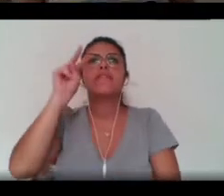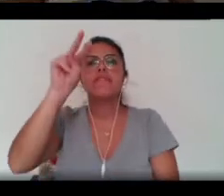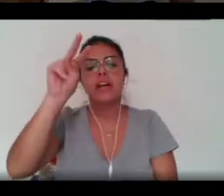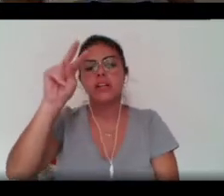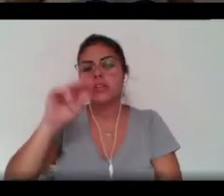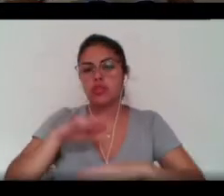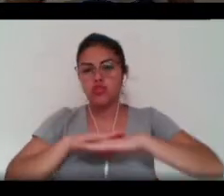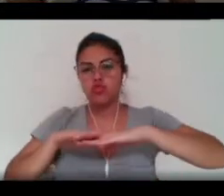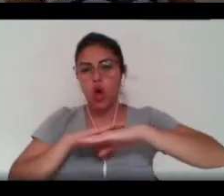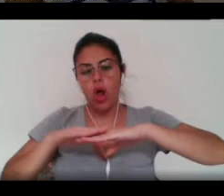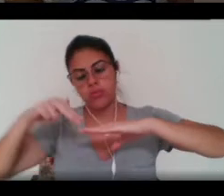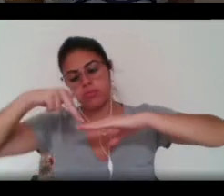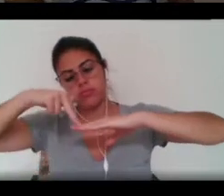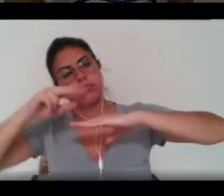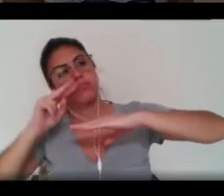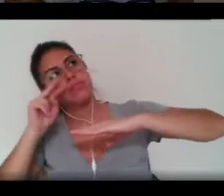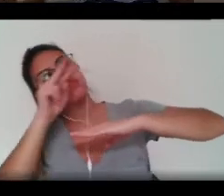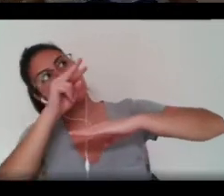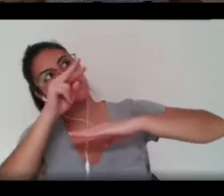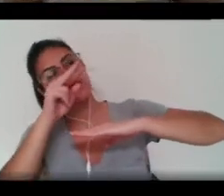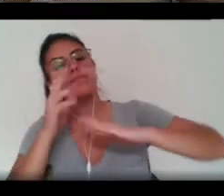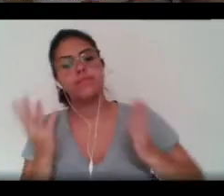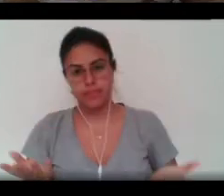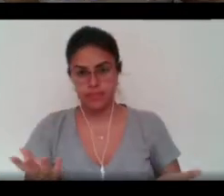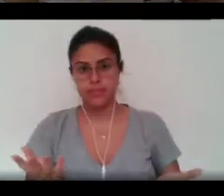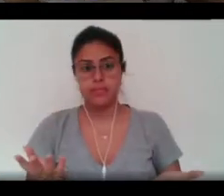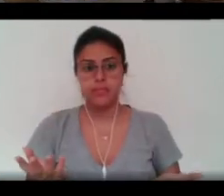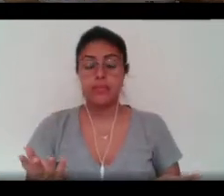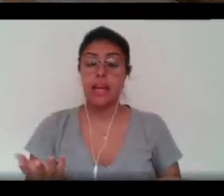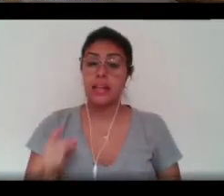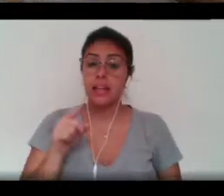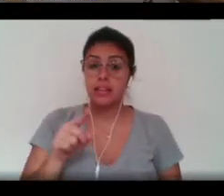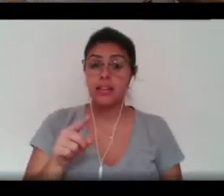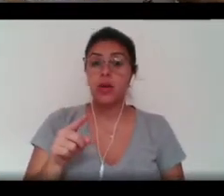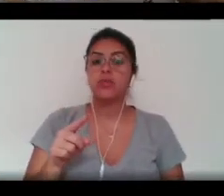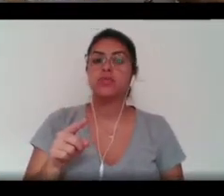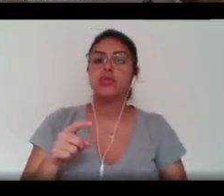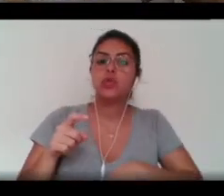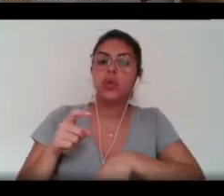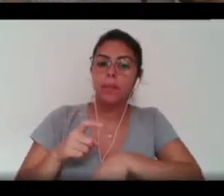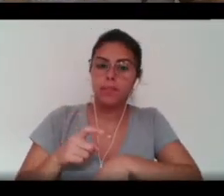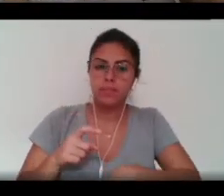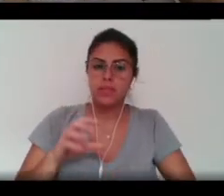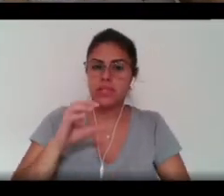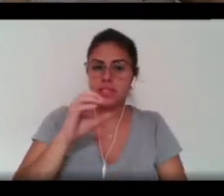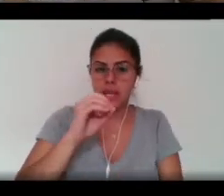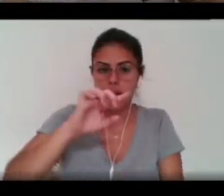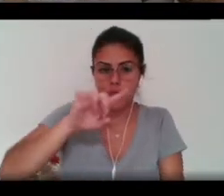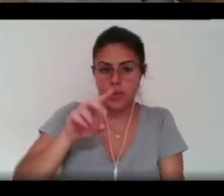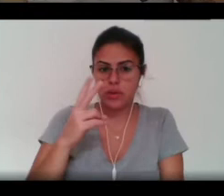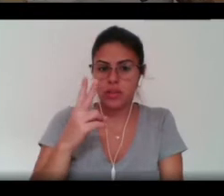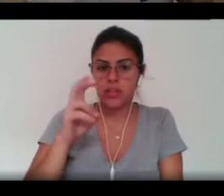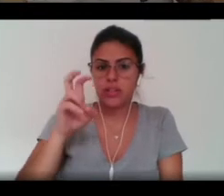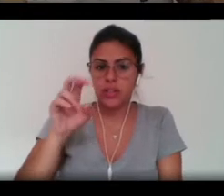uma pessoa que está, por exemplo, no solo, certo? Então,